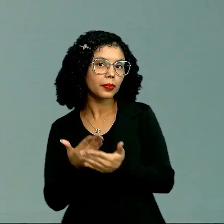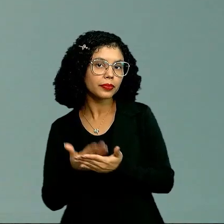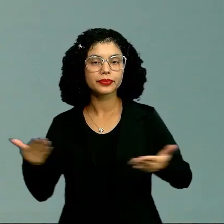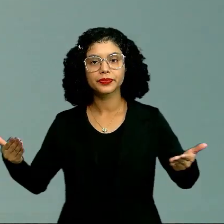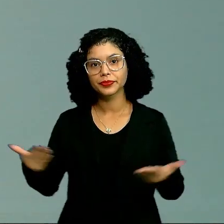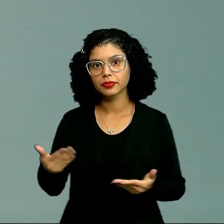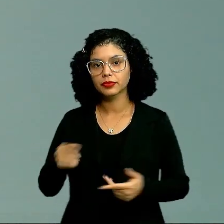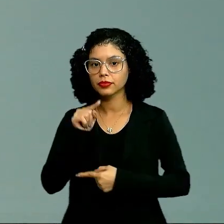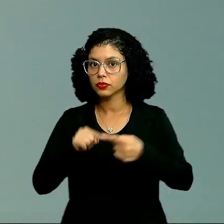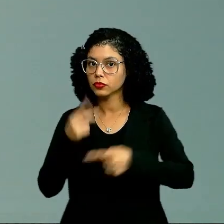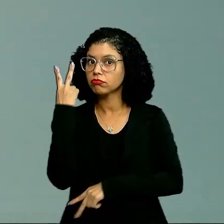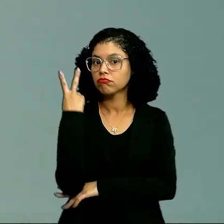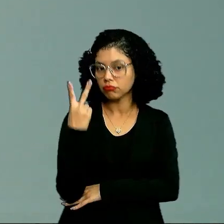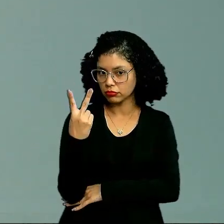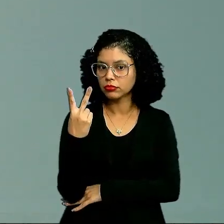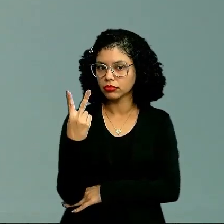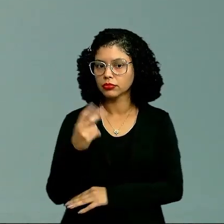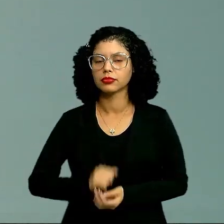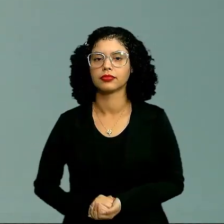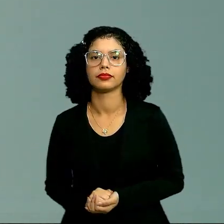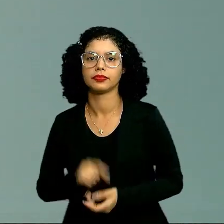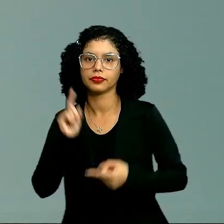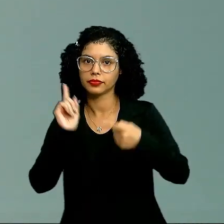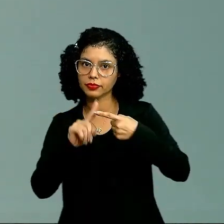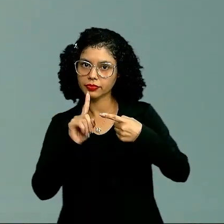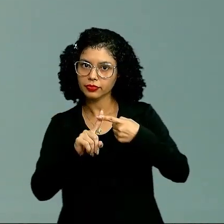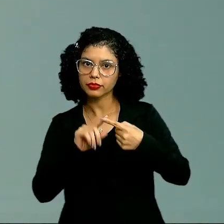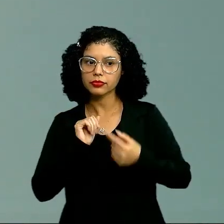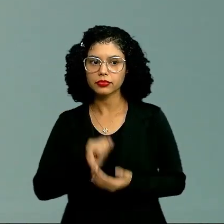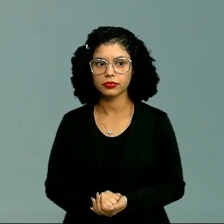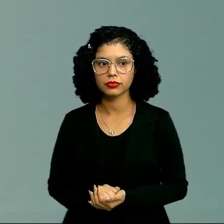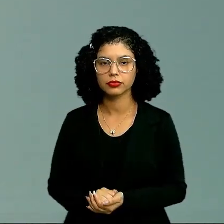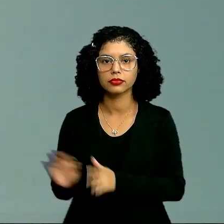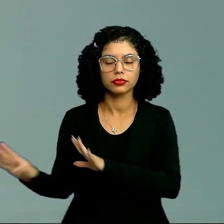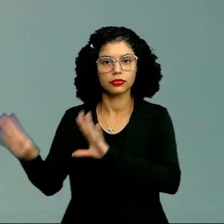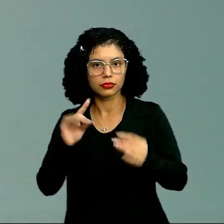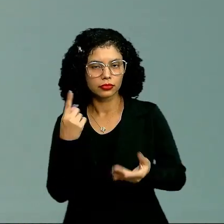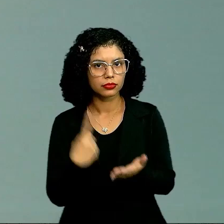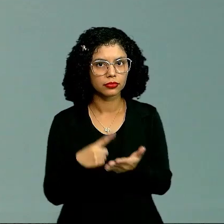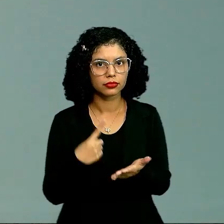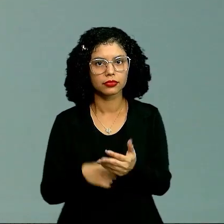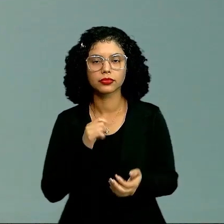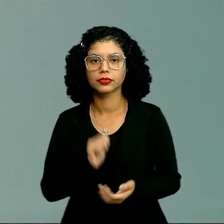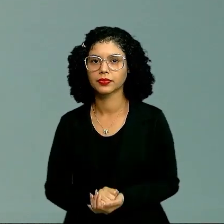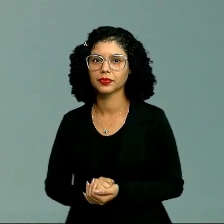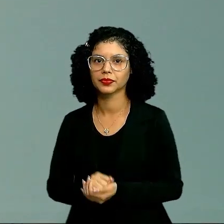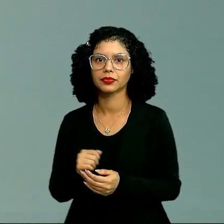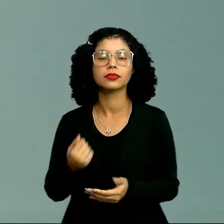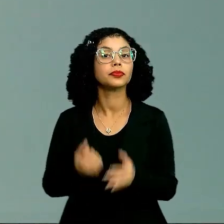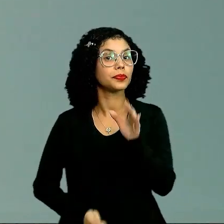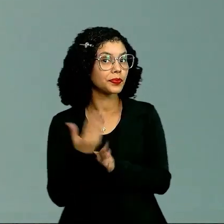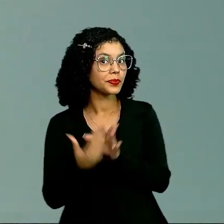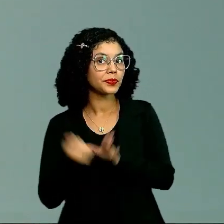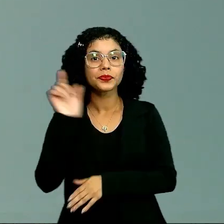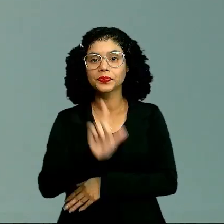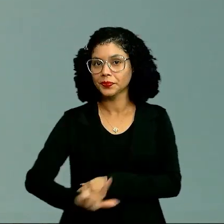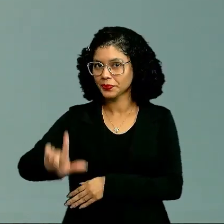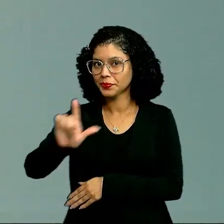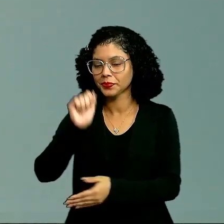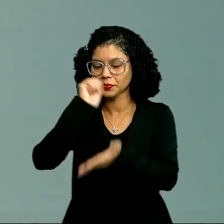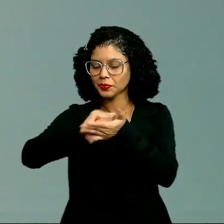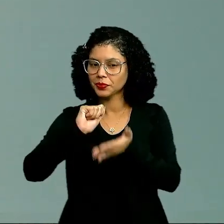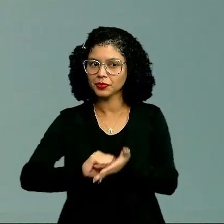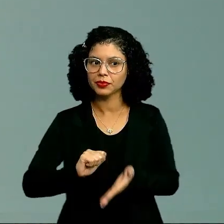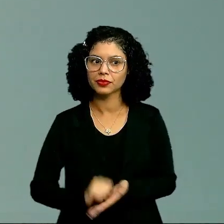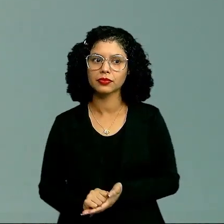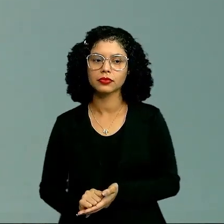aula ela está dividida em duas partes. Essa é a parte 1, levando em consideração a produção literária do